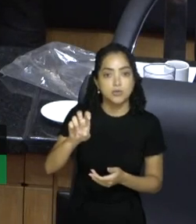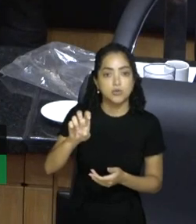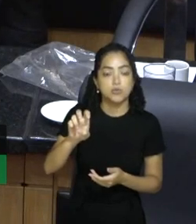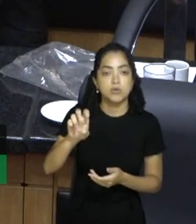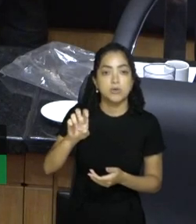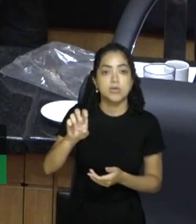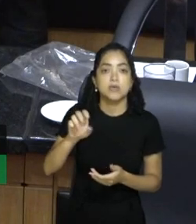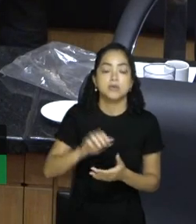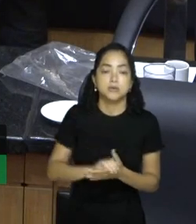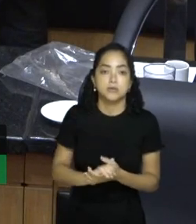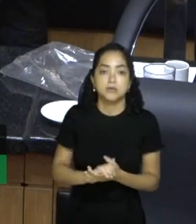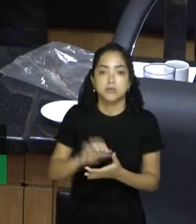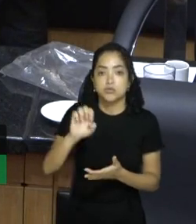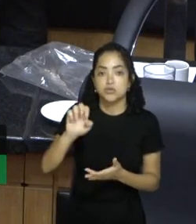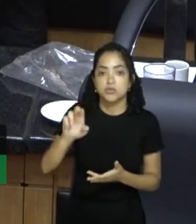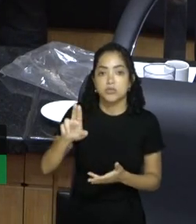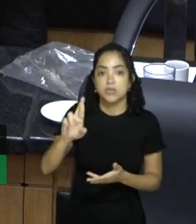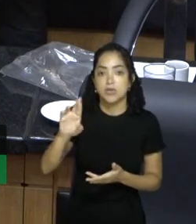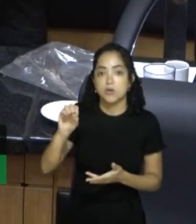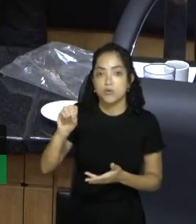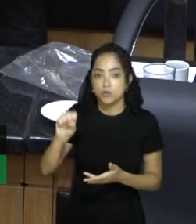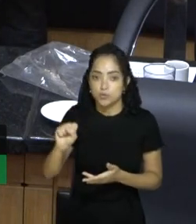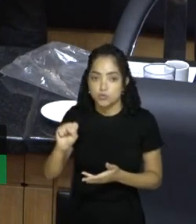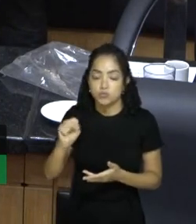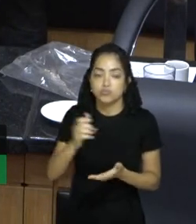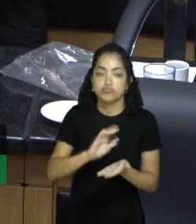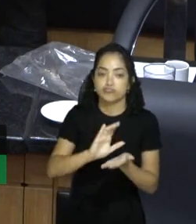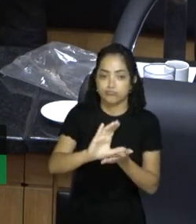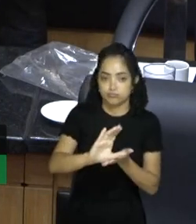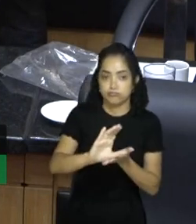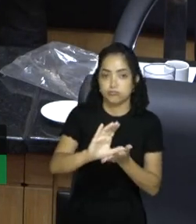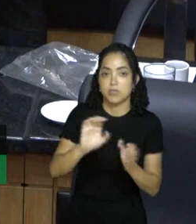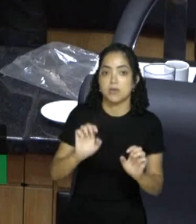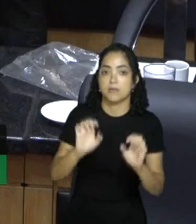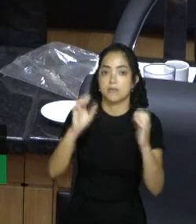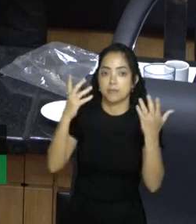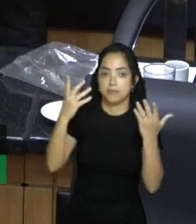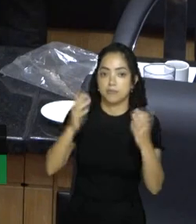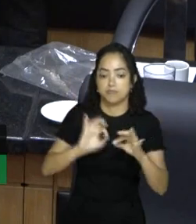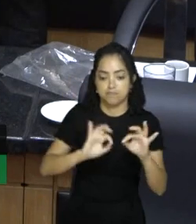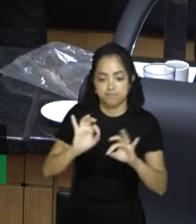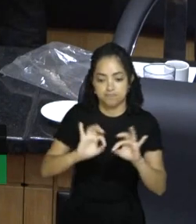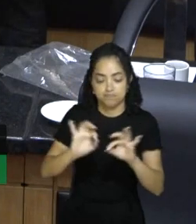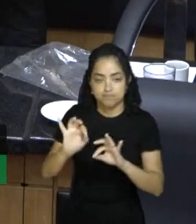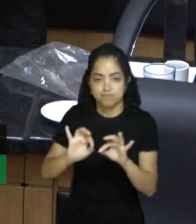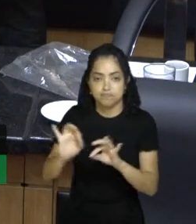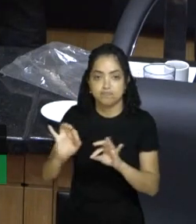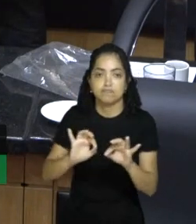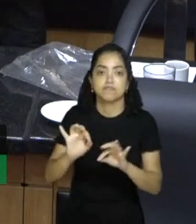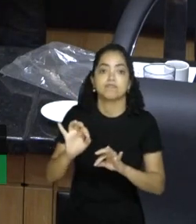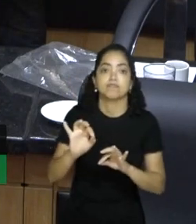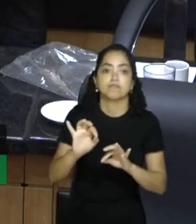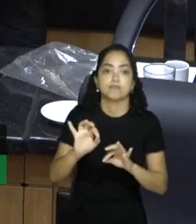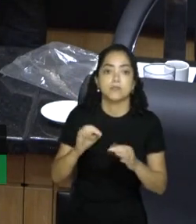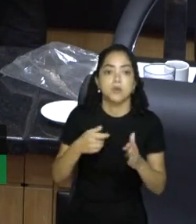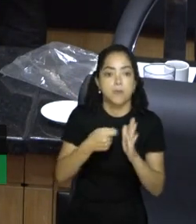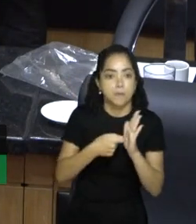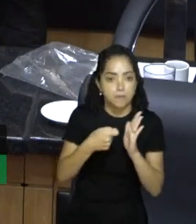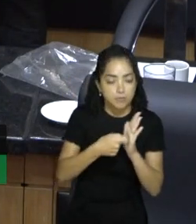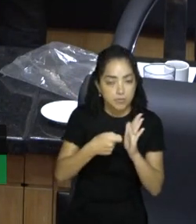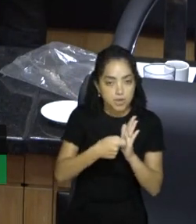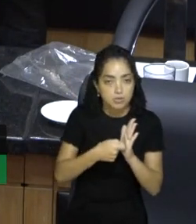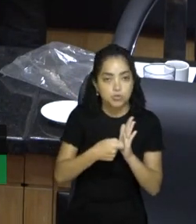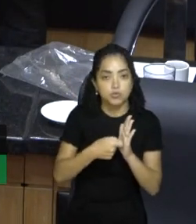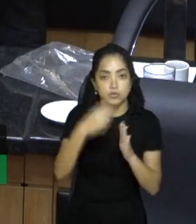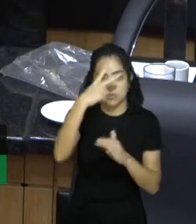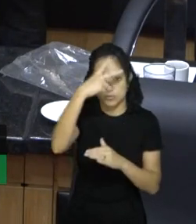euros para que o evento acontecesse foi uma luta aqui do Parlamento dos prefeitos da região e vossa excelência que